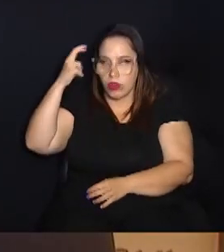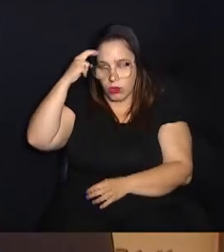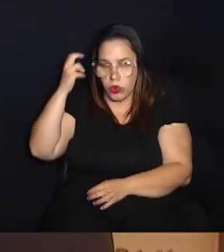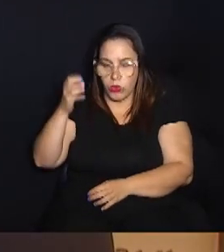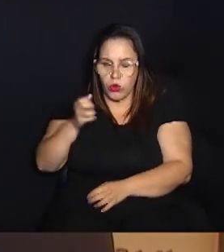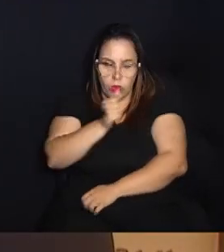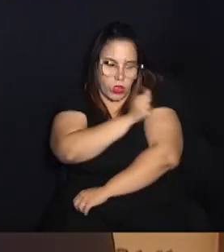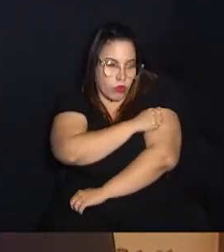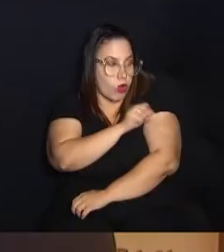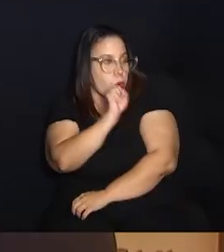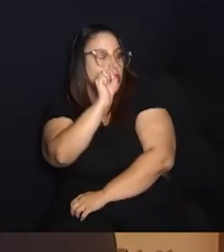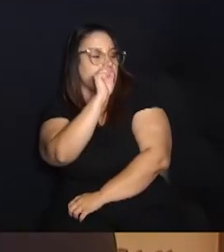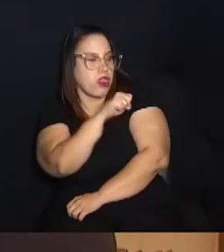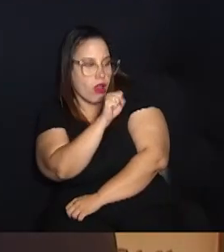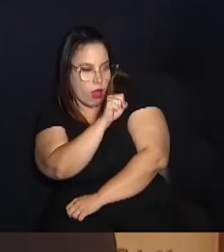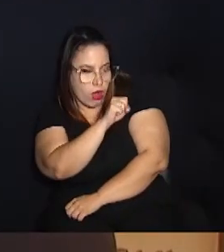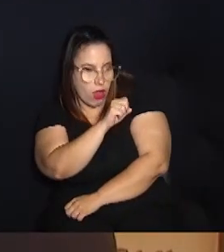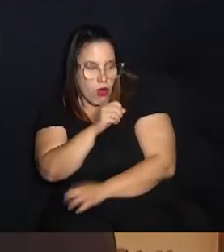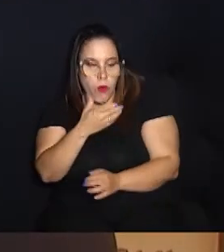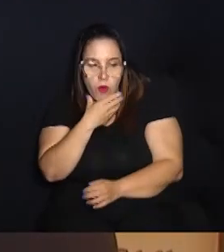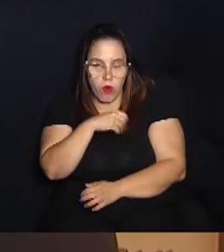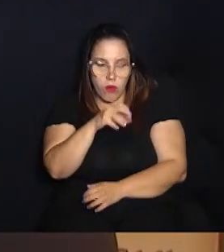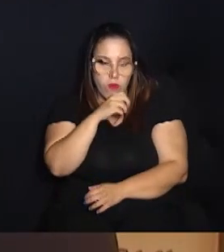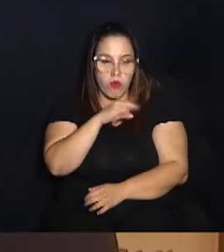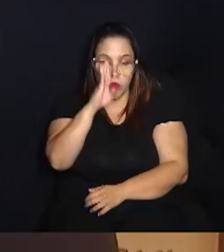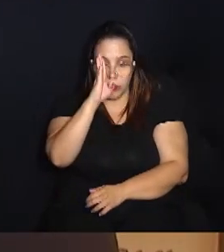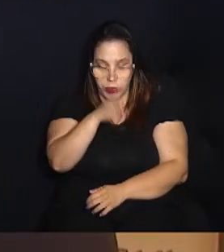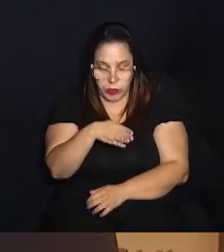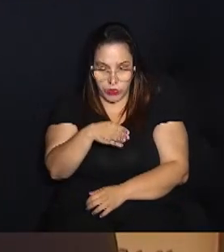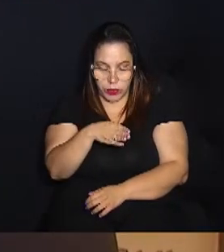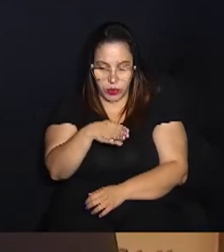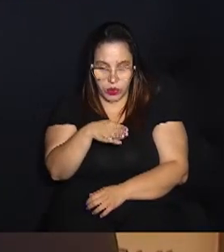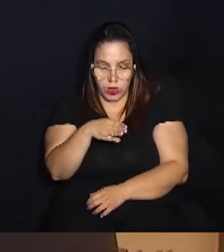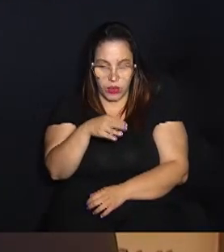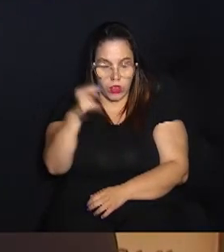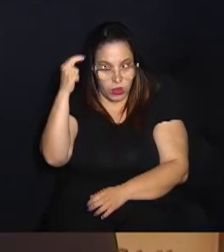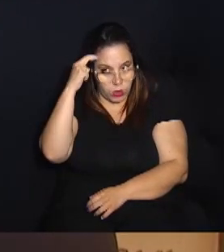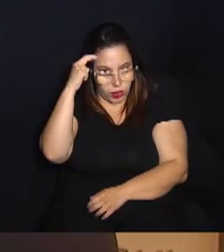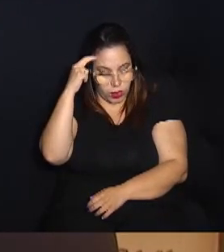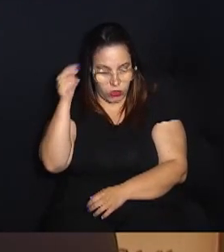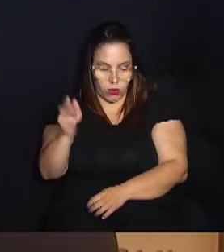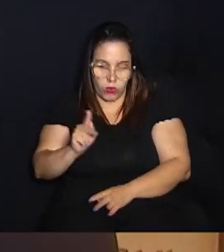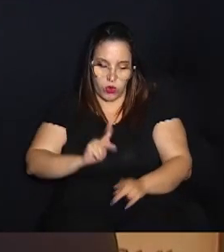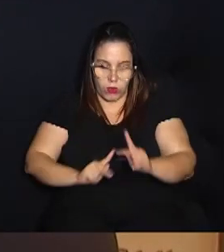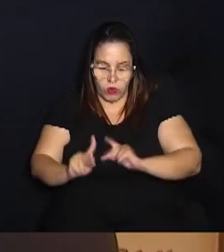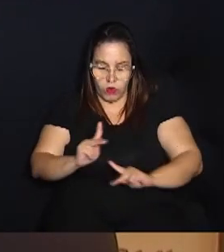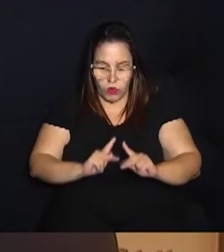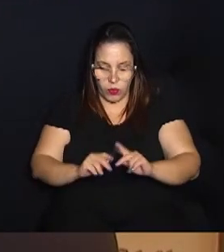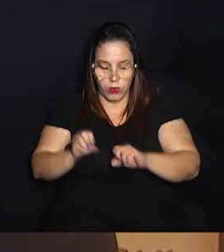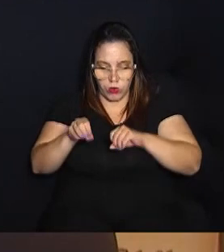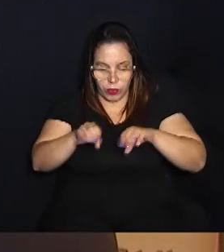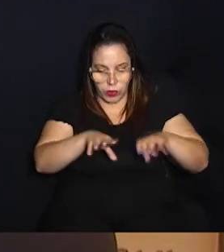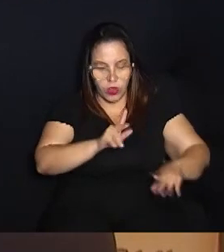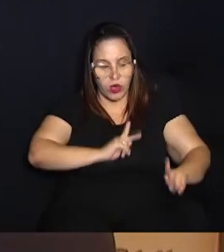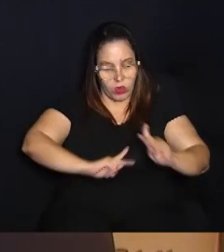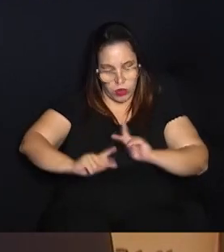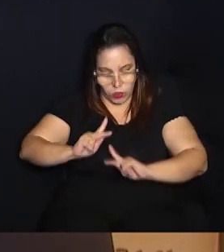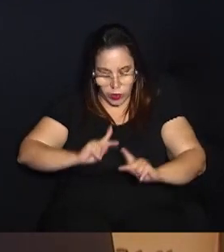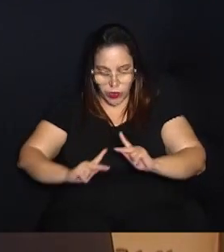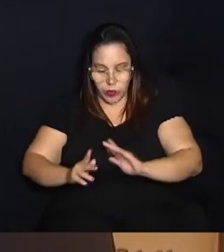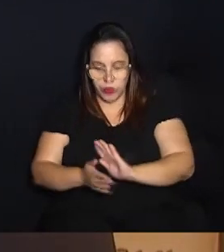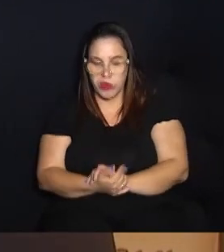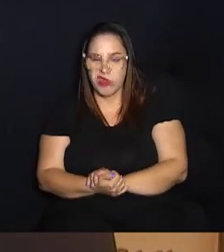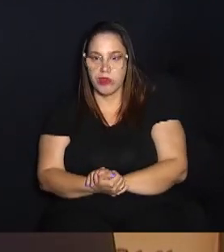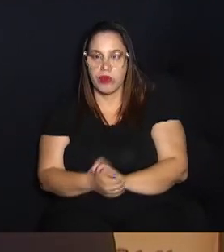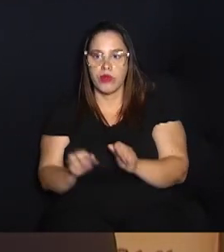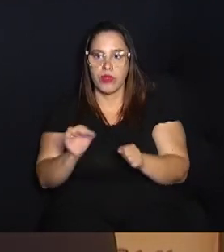aluno? Sim, tanto que Paulo Freire é um dos principais expoentes da cultura popular, da educação popular. Ele